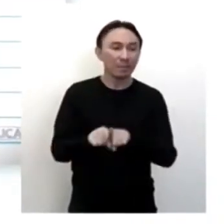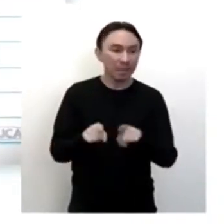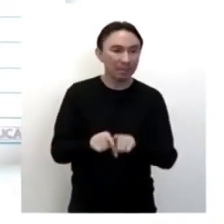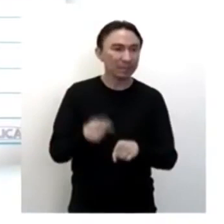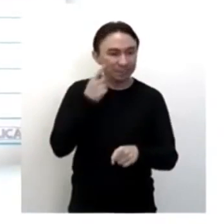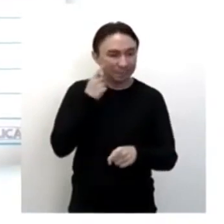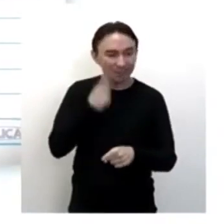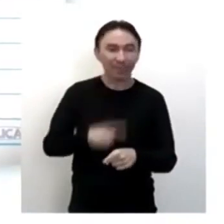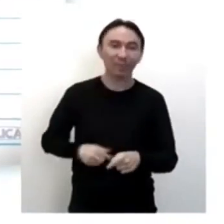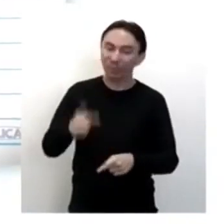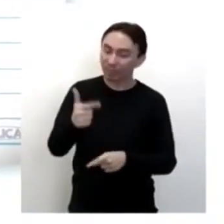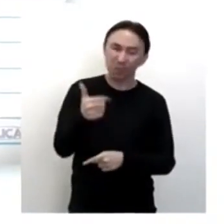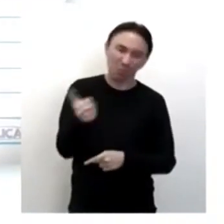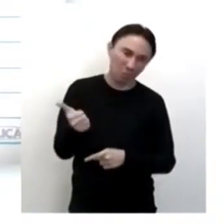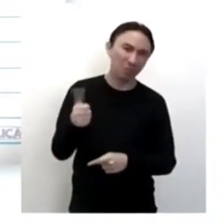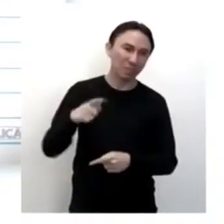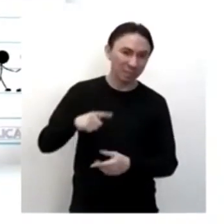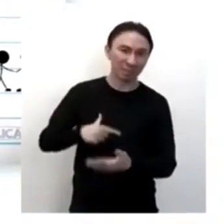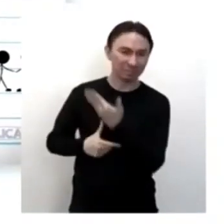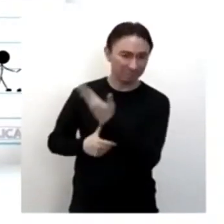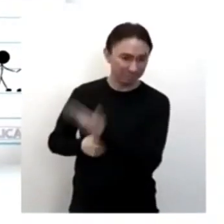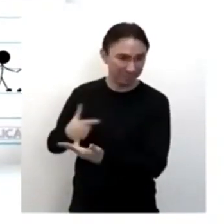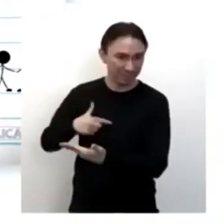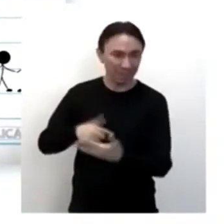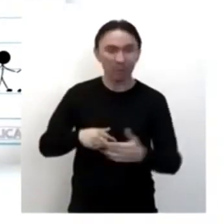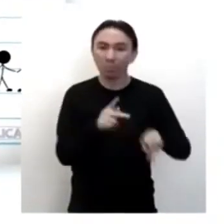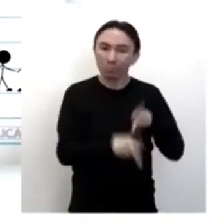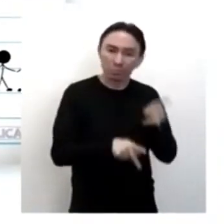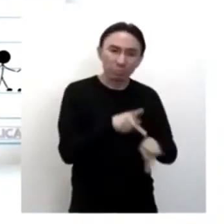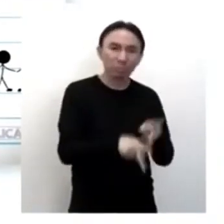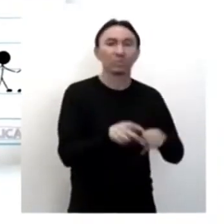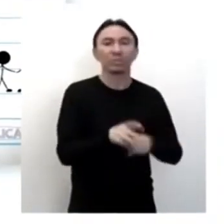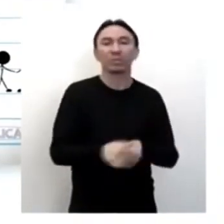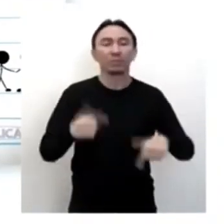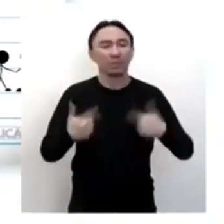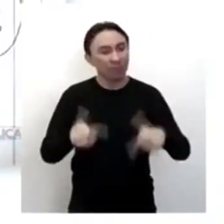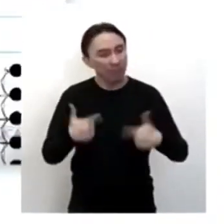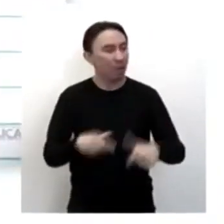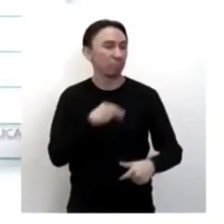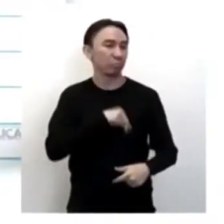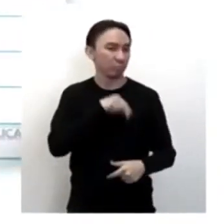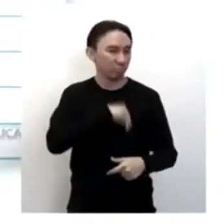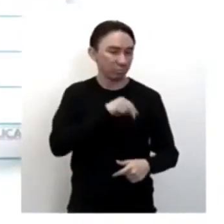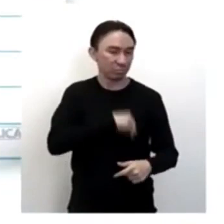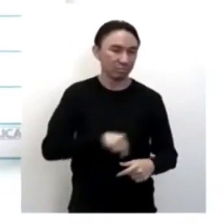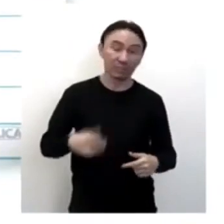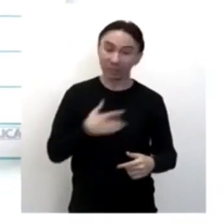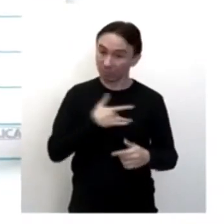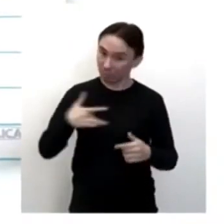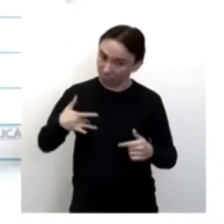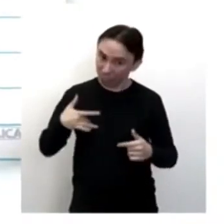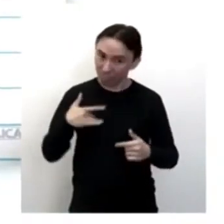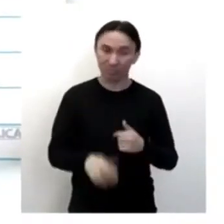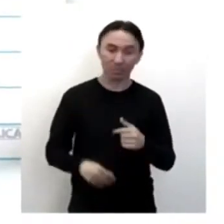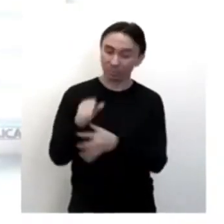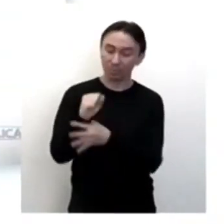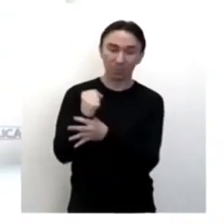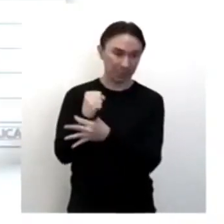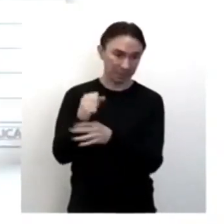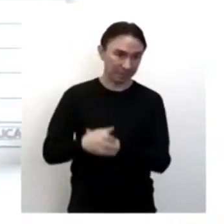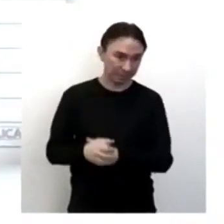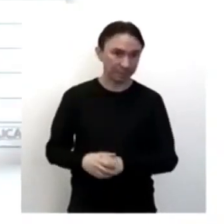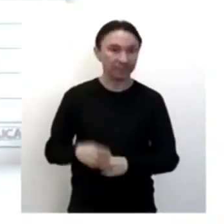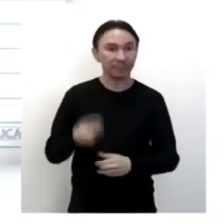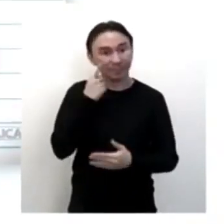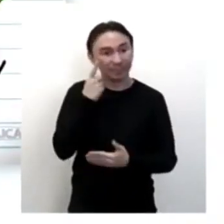rendimento, saúde, educação, habitação e segurança. A dimensão econômica, por sua vez, possui 11 indicadores